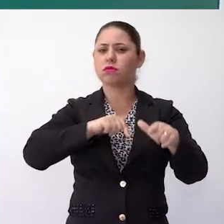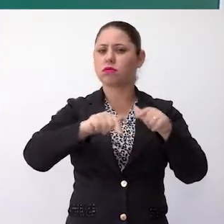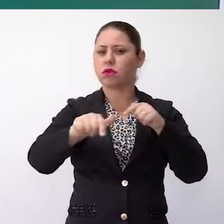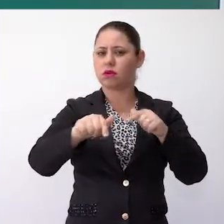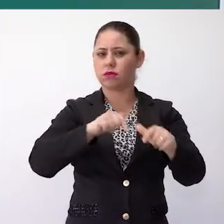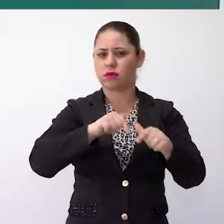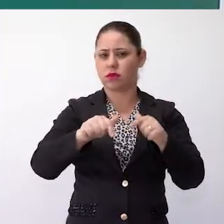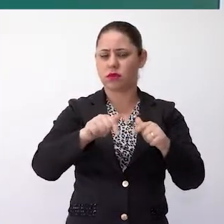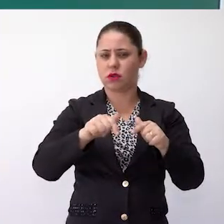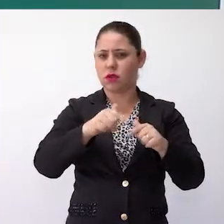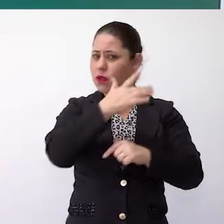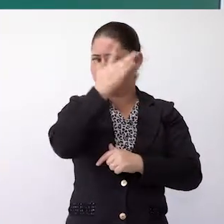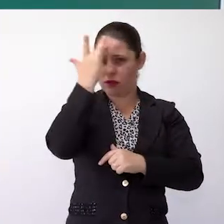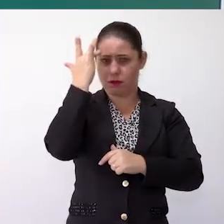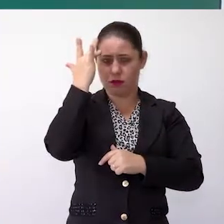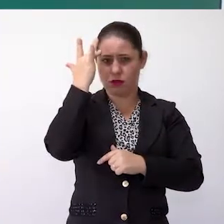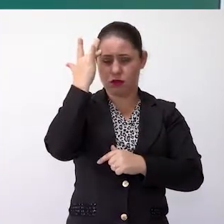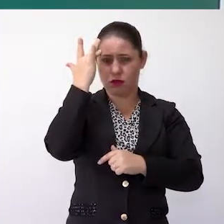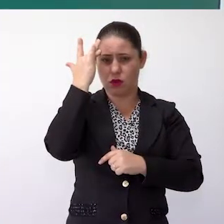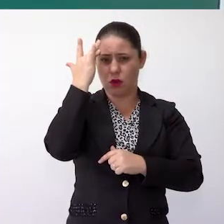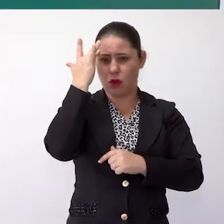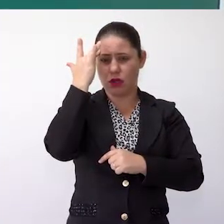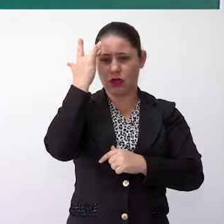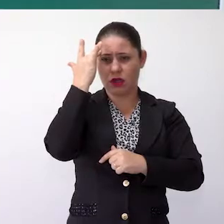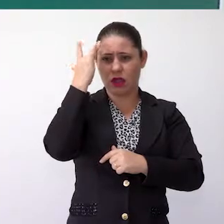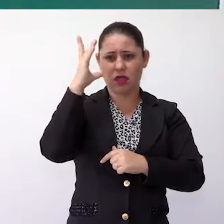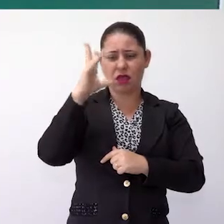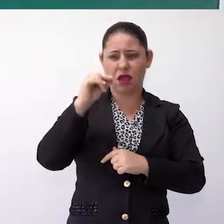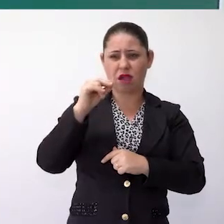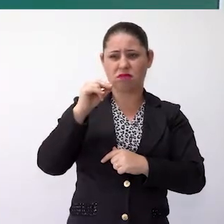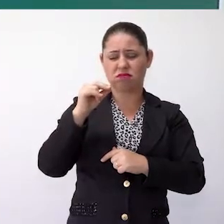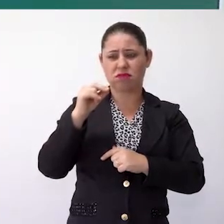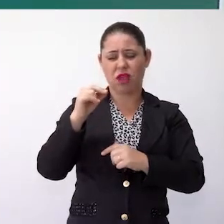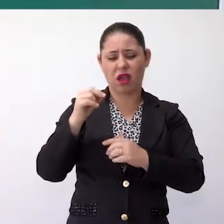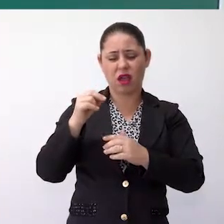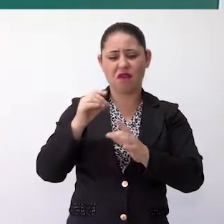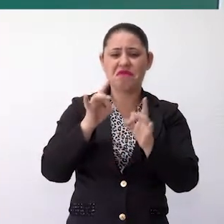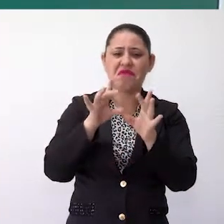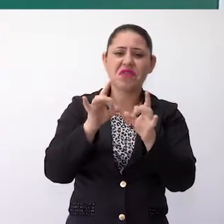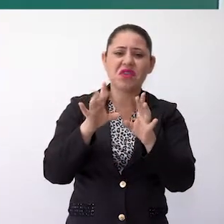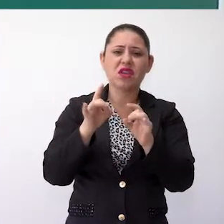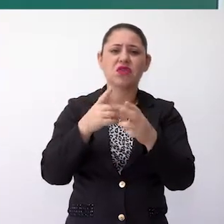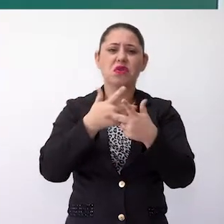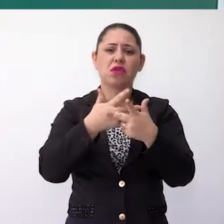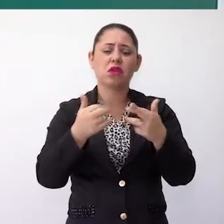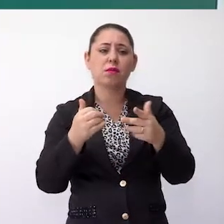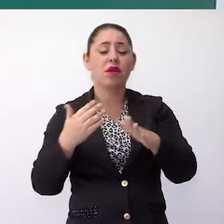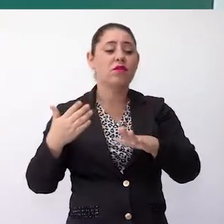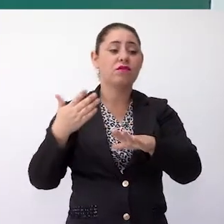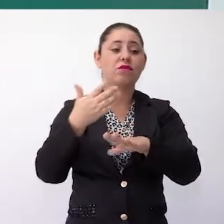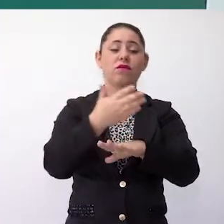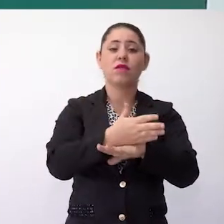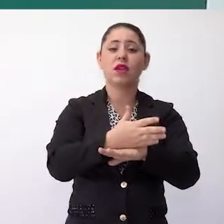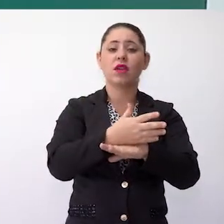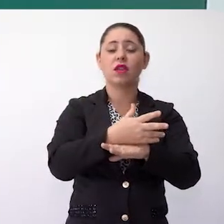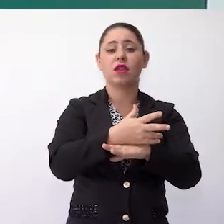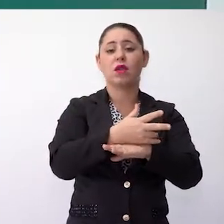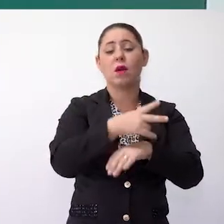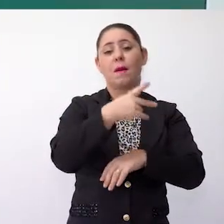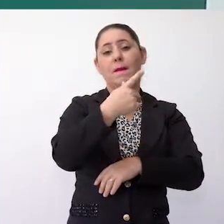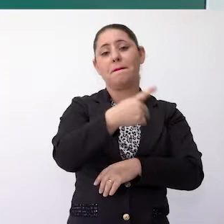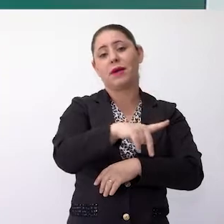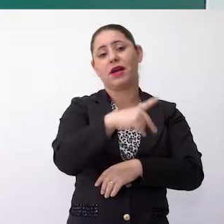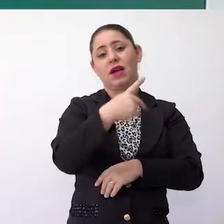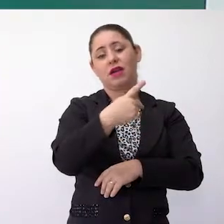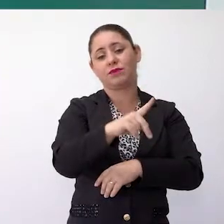atuação daquelas pessoas que, não vou dizer que sejam contrabandistas de mercadorias, mas que vão no Paraguai e compram lá os